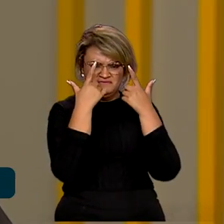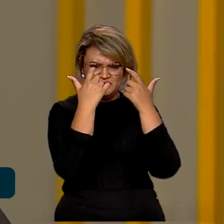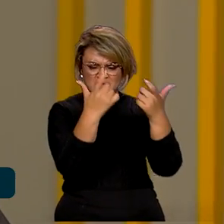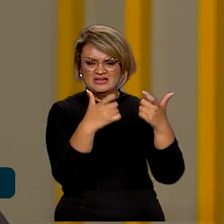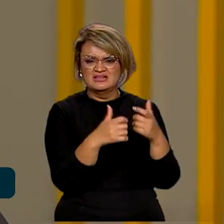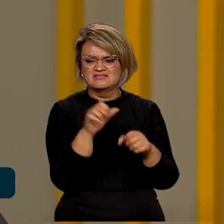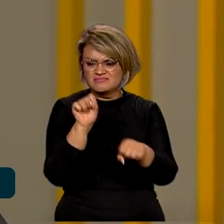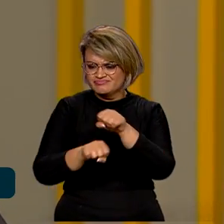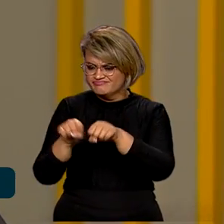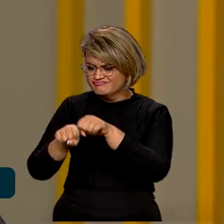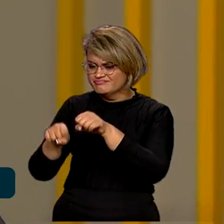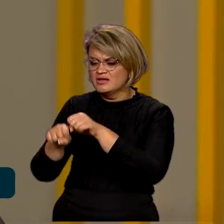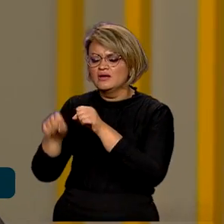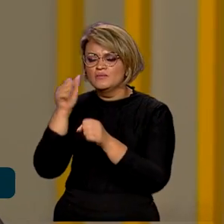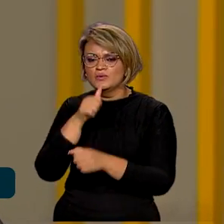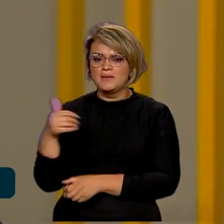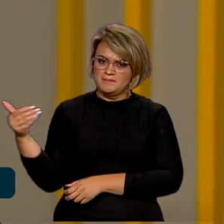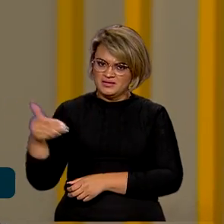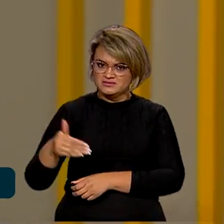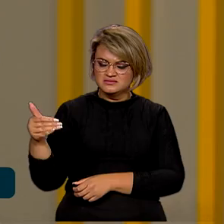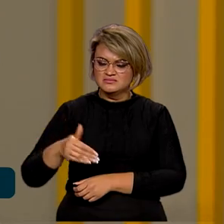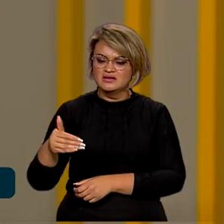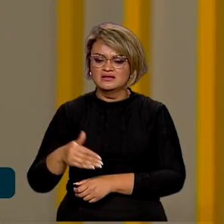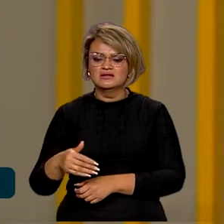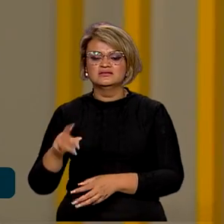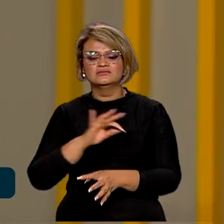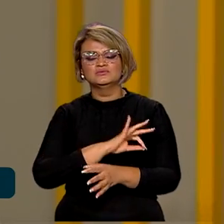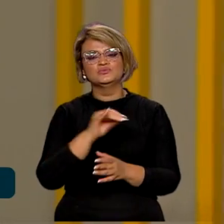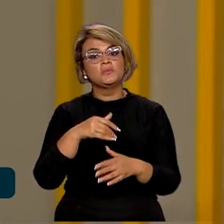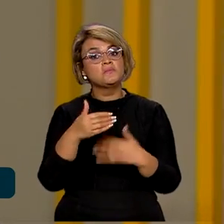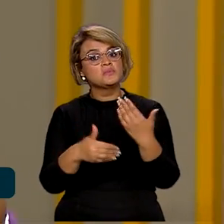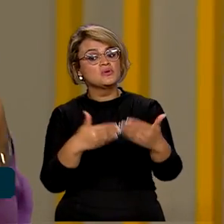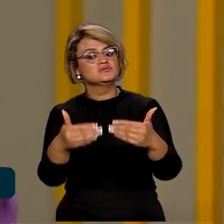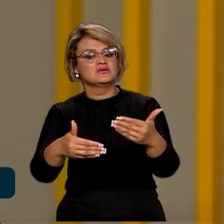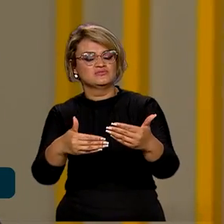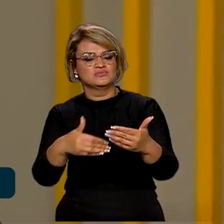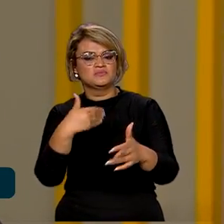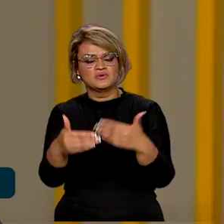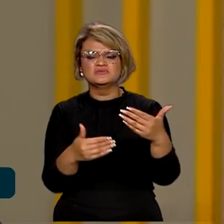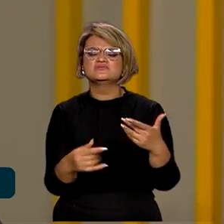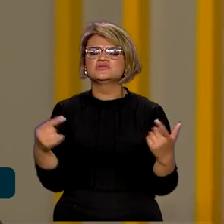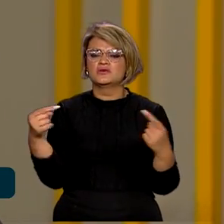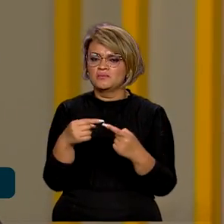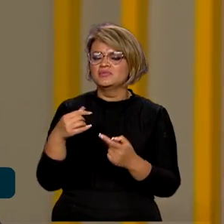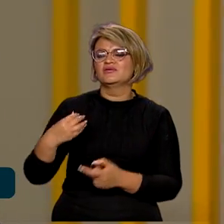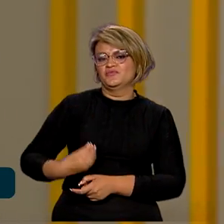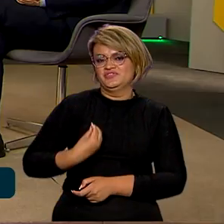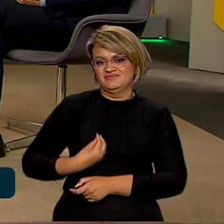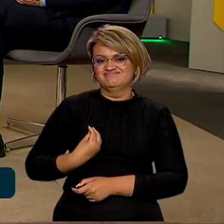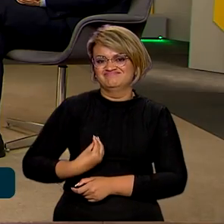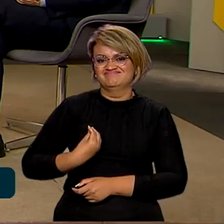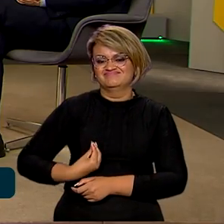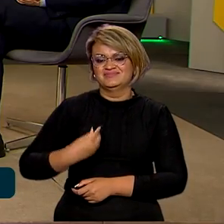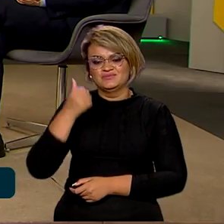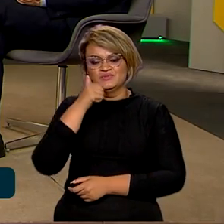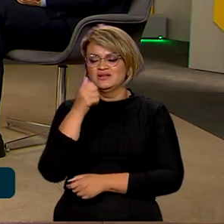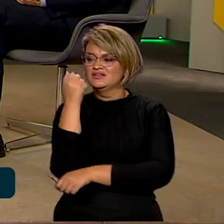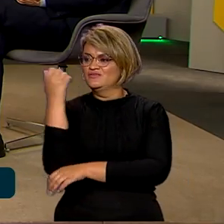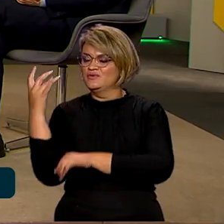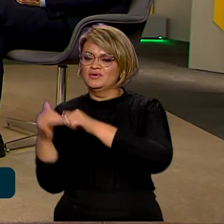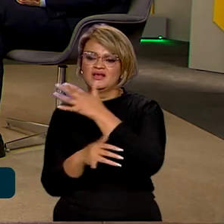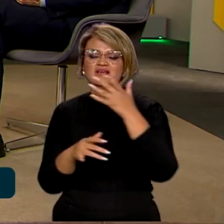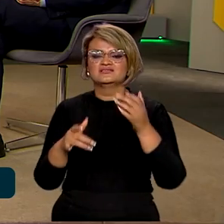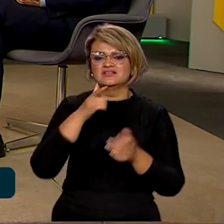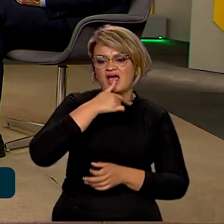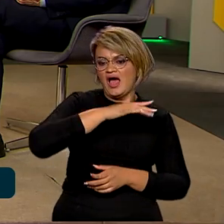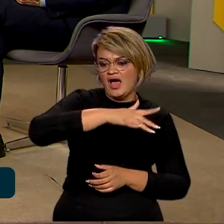mais mulheres no poder. Então, elas fazem todo um processo de construção que tem tudo a ver com a vida, né, das mulheres das florestas, das